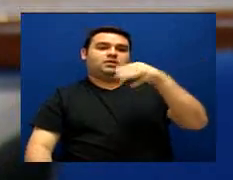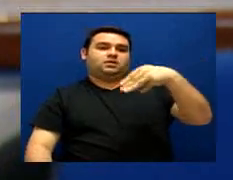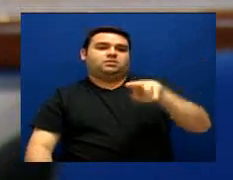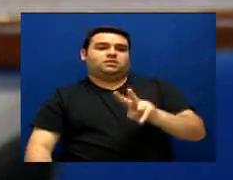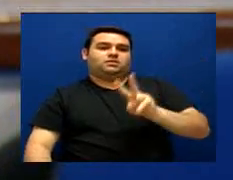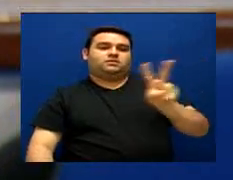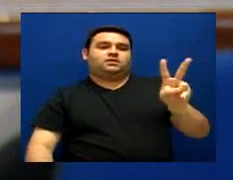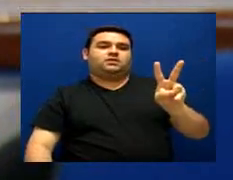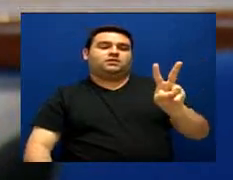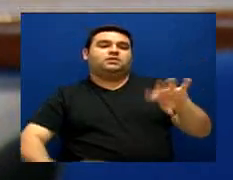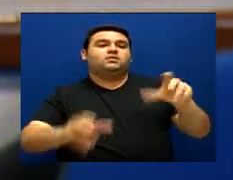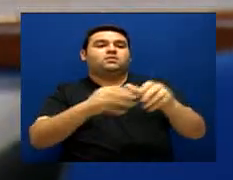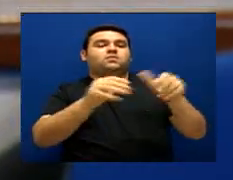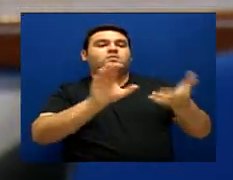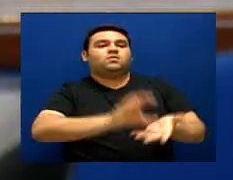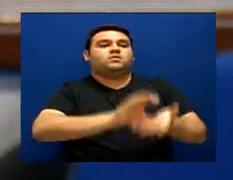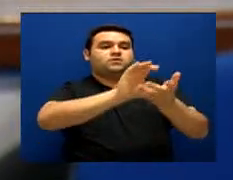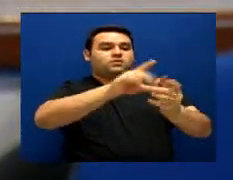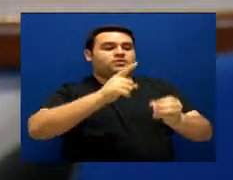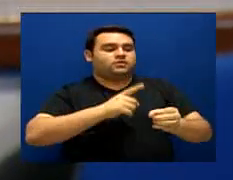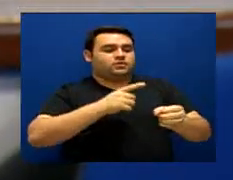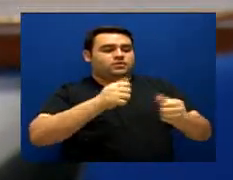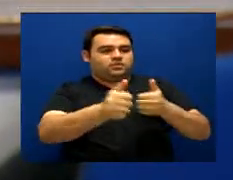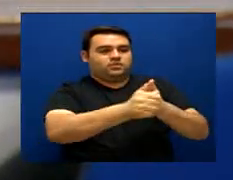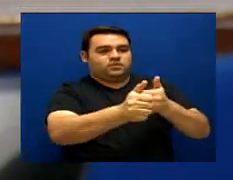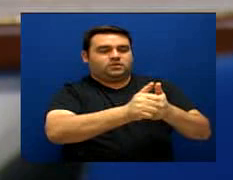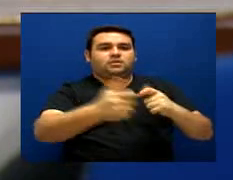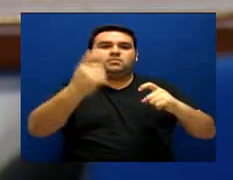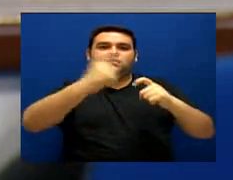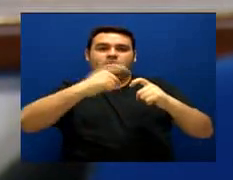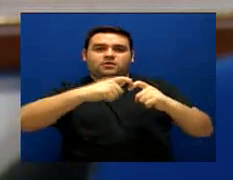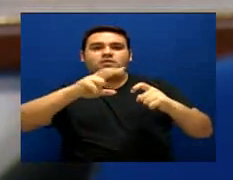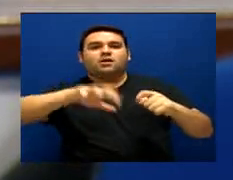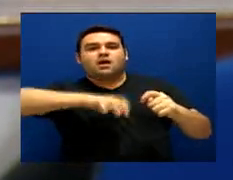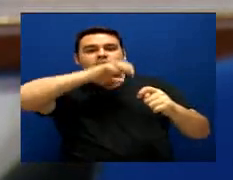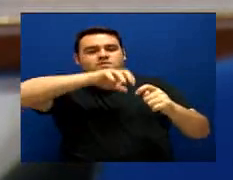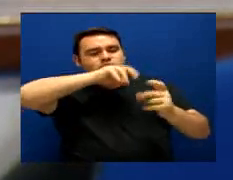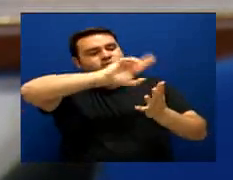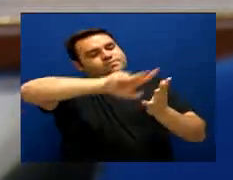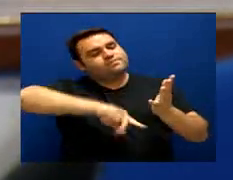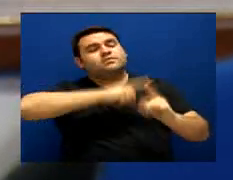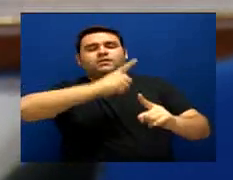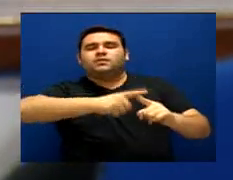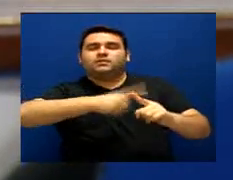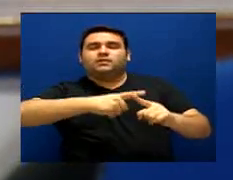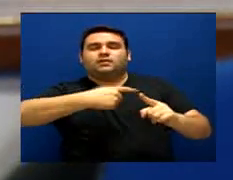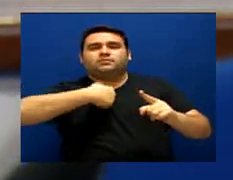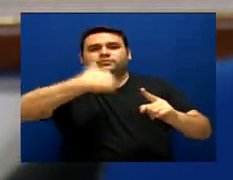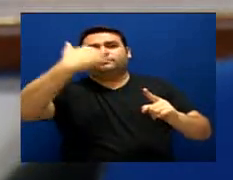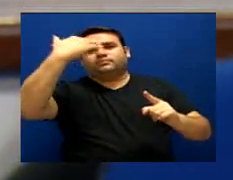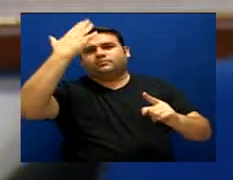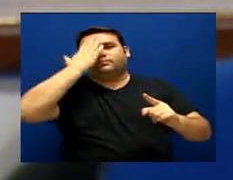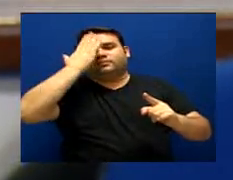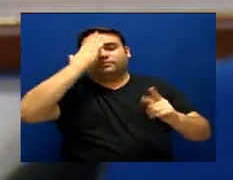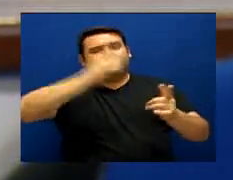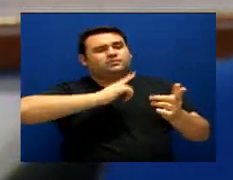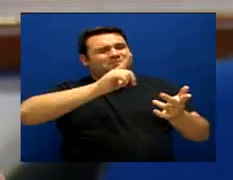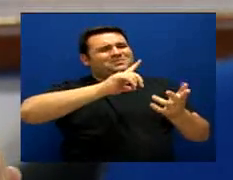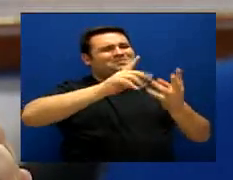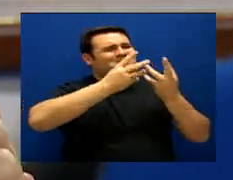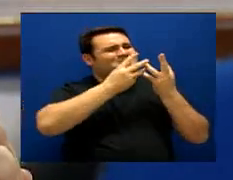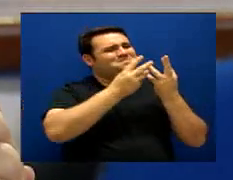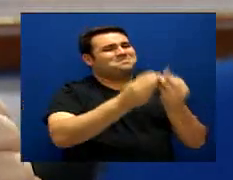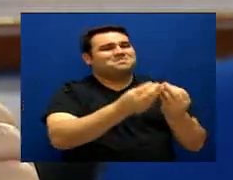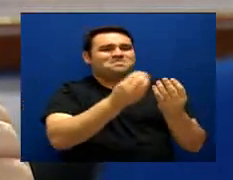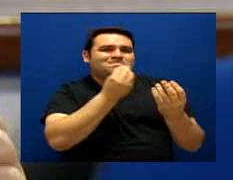CRMV, do Conselho Regional de Medicina Veterinária, que eu sei que existiria, sim,